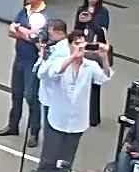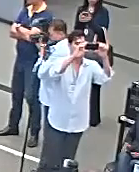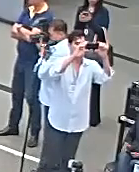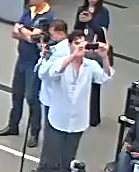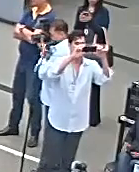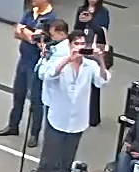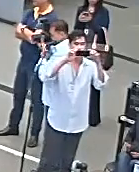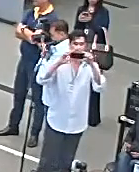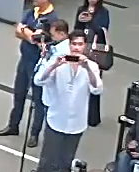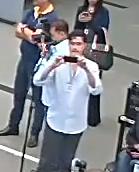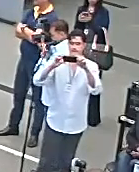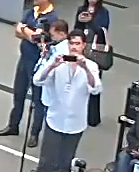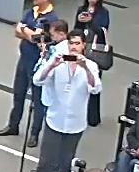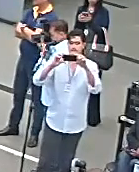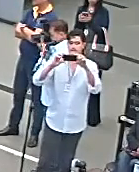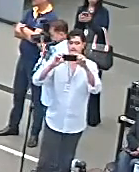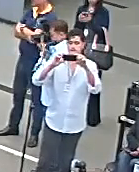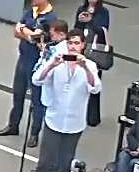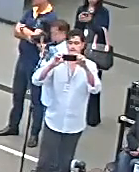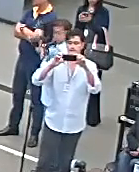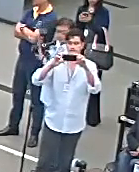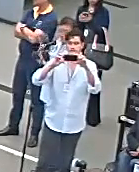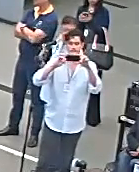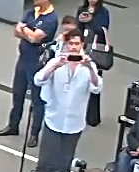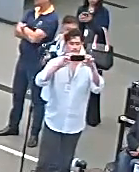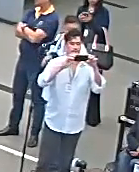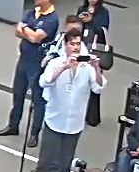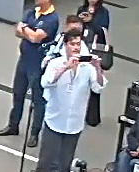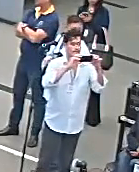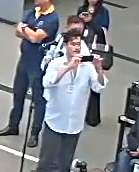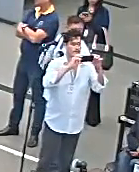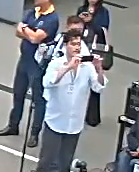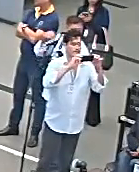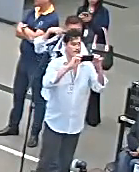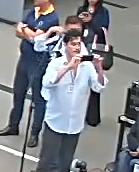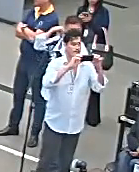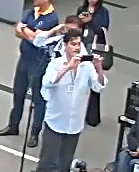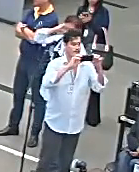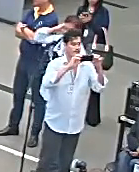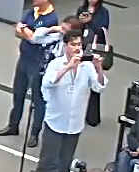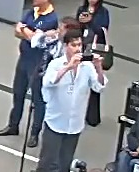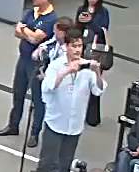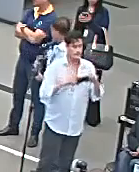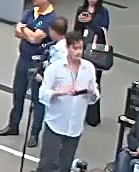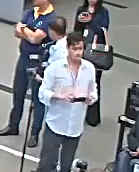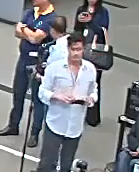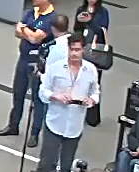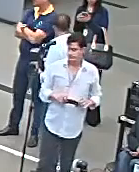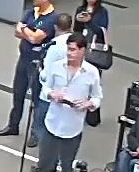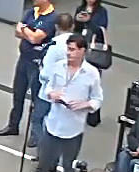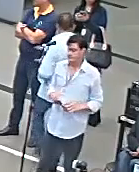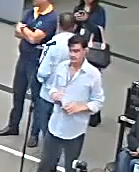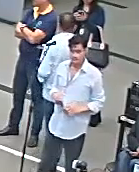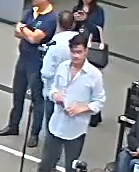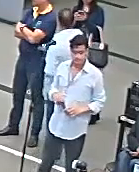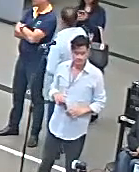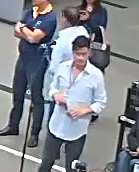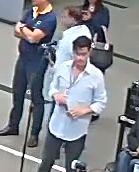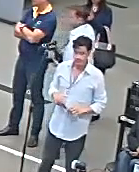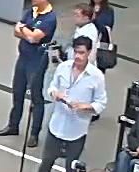leis e cobrar as leis as leis não mudam o que que acontece que nós não conseguimos mudar mas não vamos parar de lutar não nós